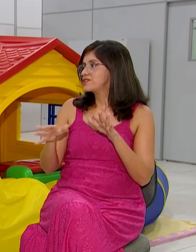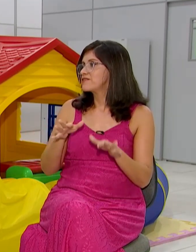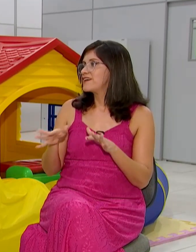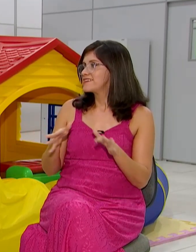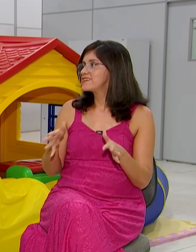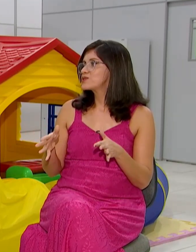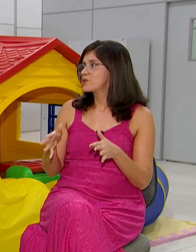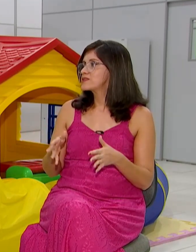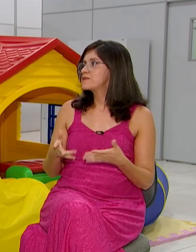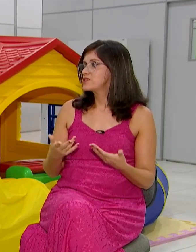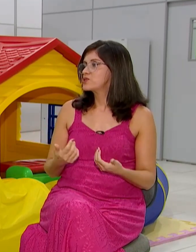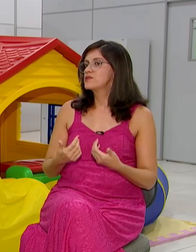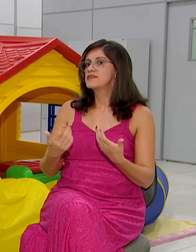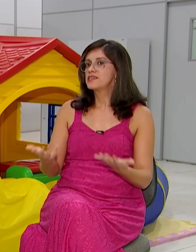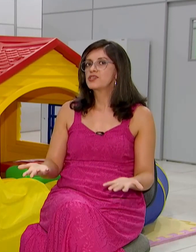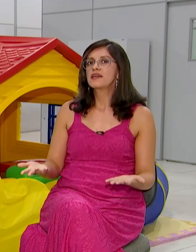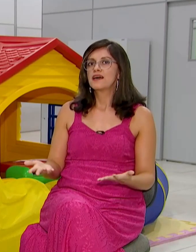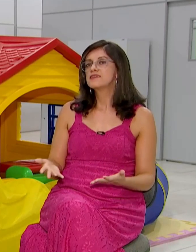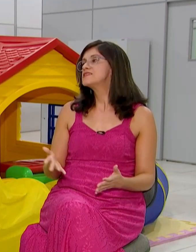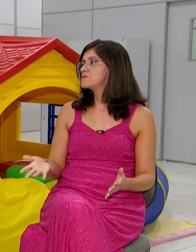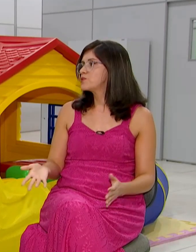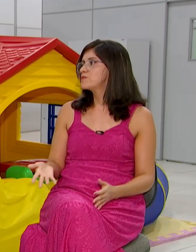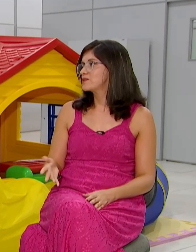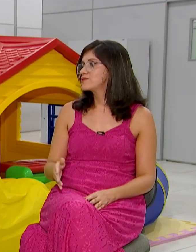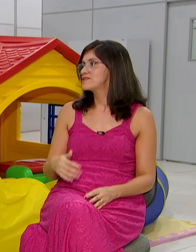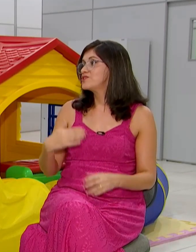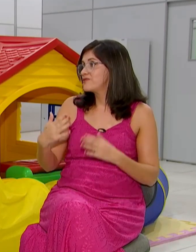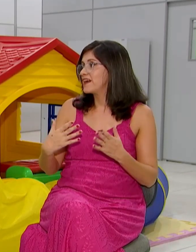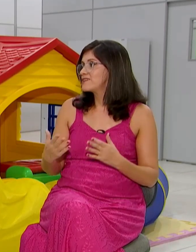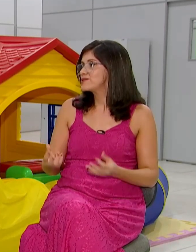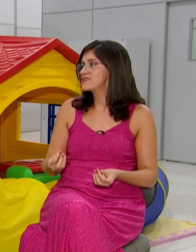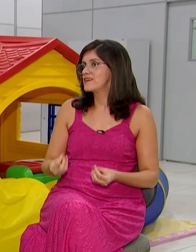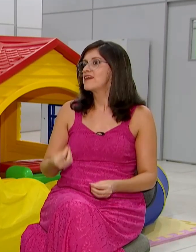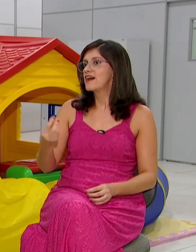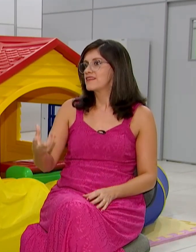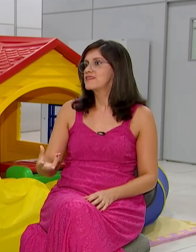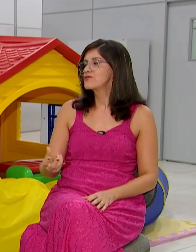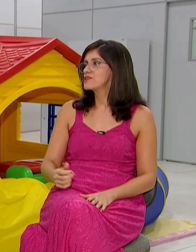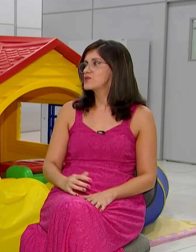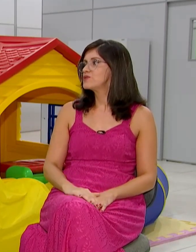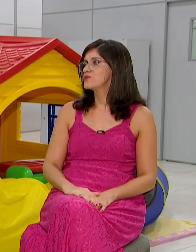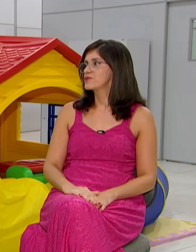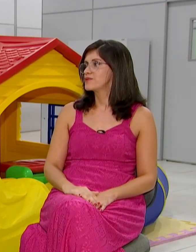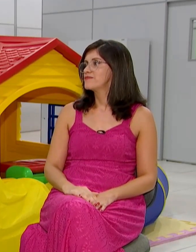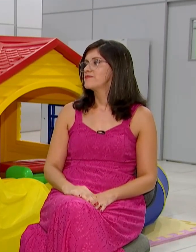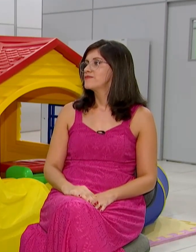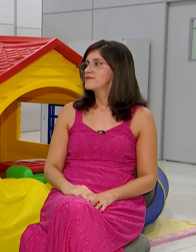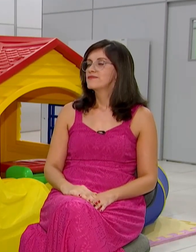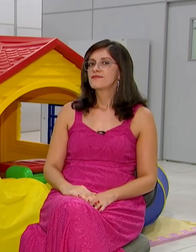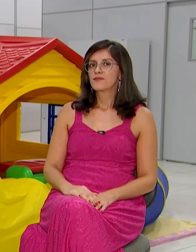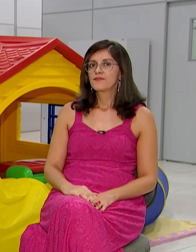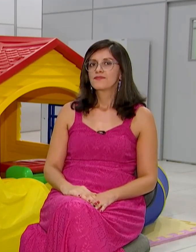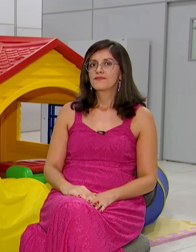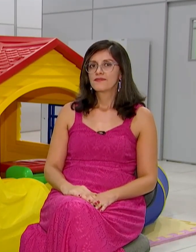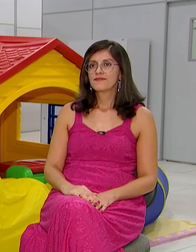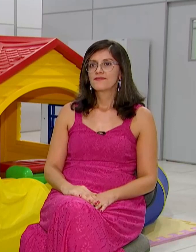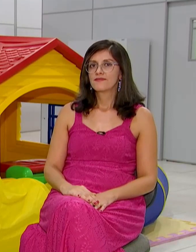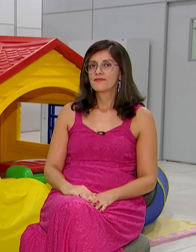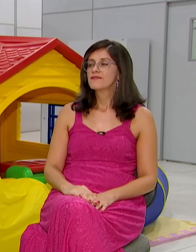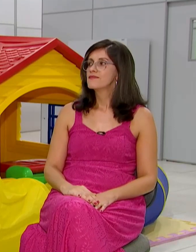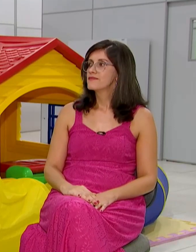sala. Então, a gente tem várias ações para a gente conseguir chegar nesses públicos diversos que atendem o nosso aluno. Boa,